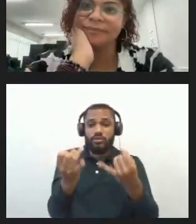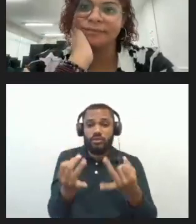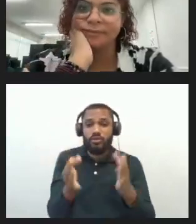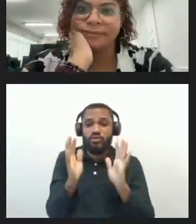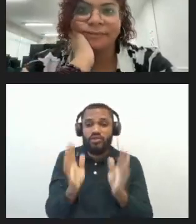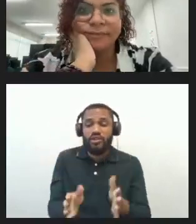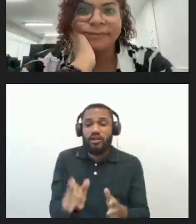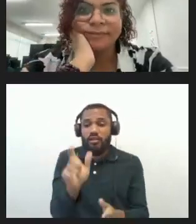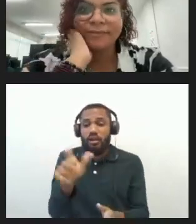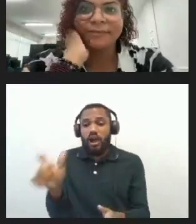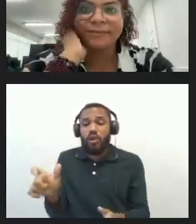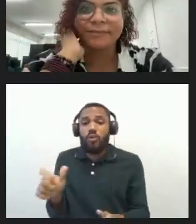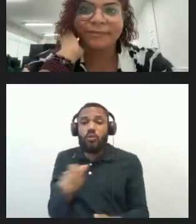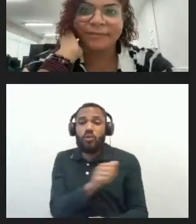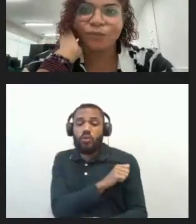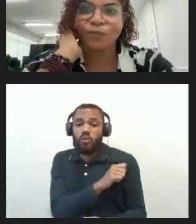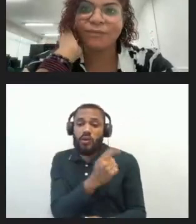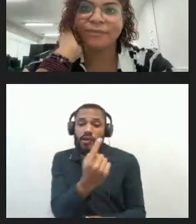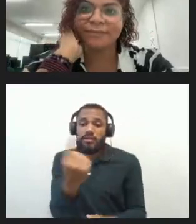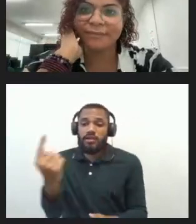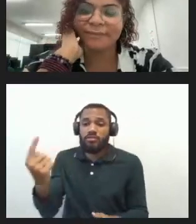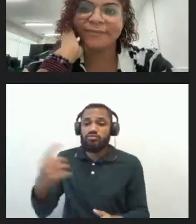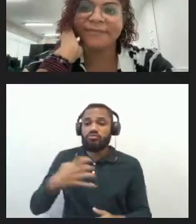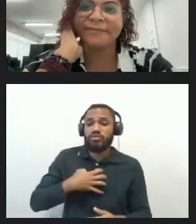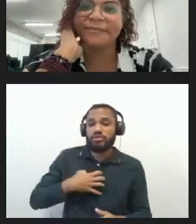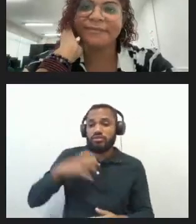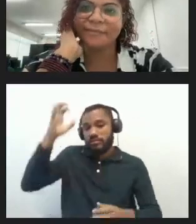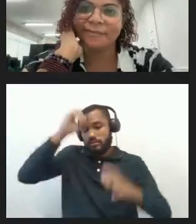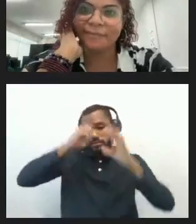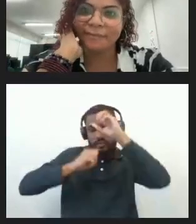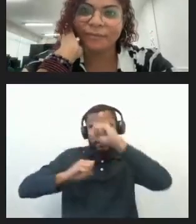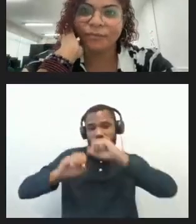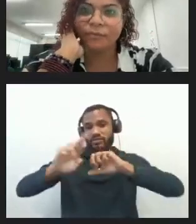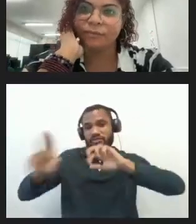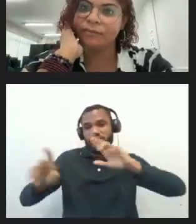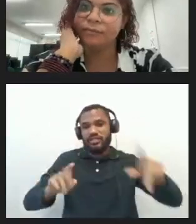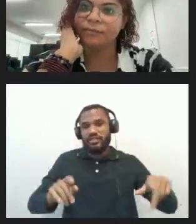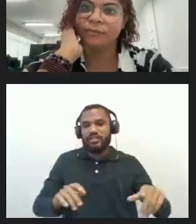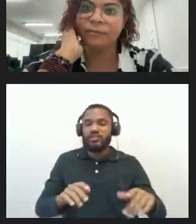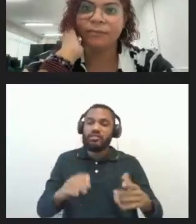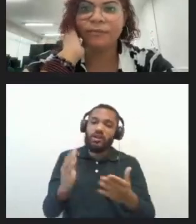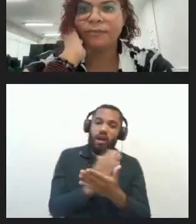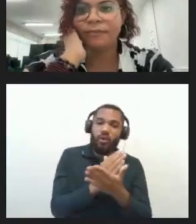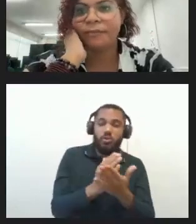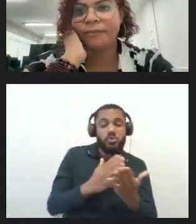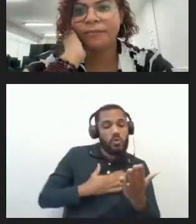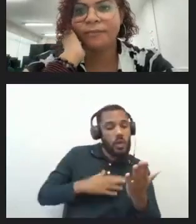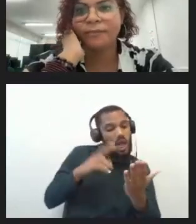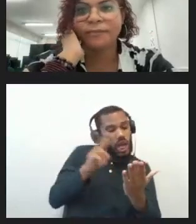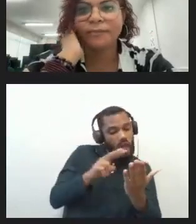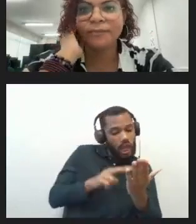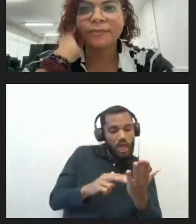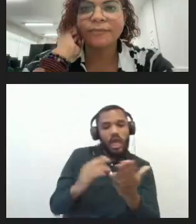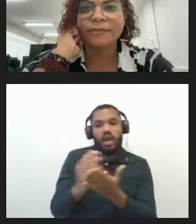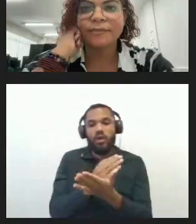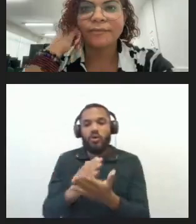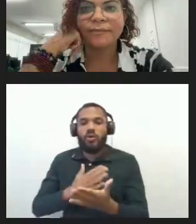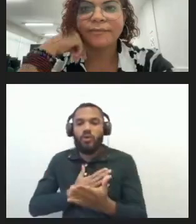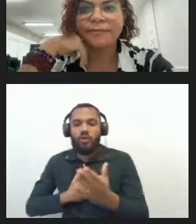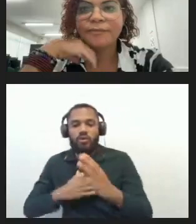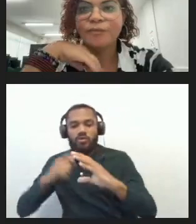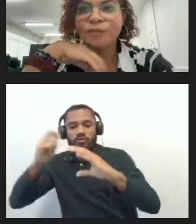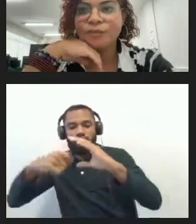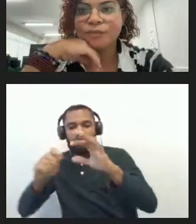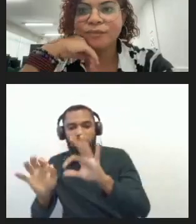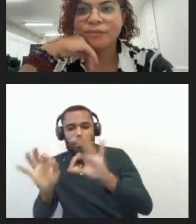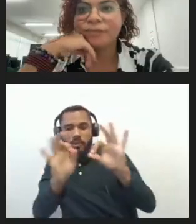estilos de aprendizagem, tem diversos estilos de aprendizagem. Então, tem aquele aluno que aprende melhor lendo, tem aquele aluno que aprende melhor